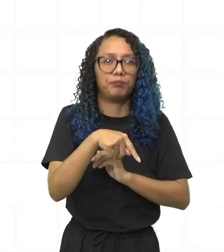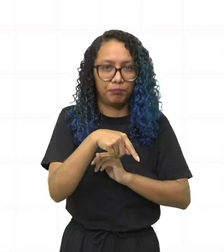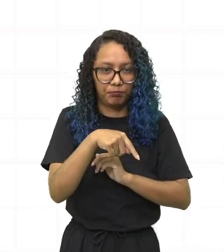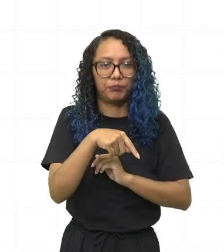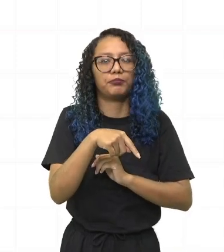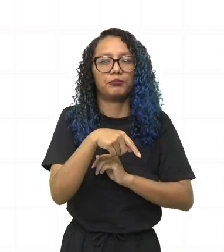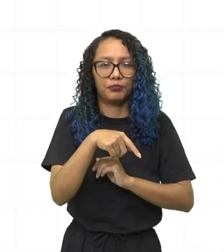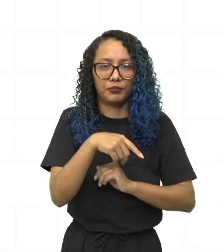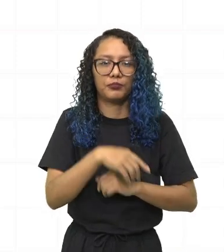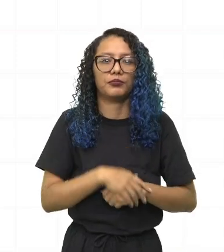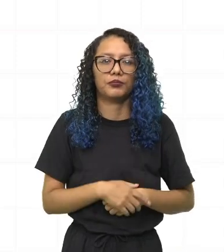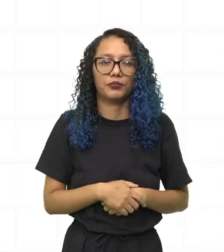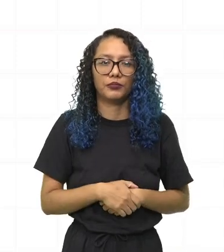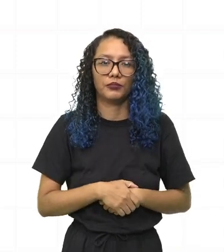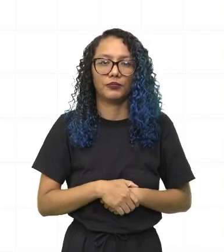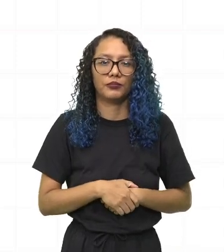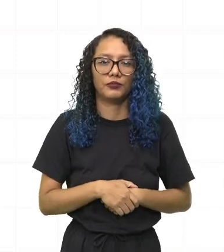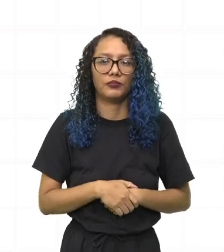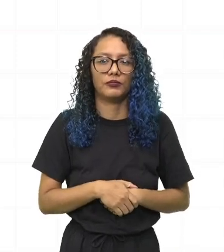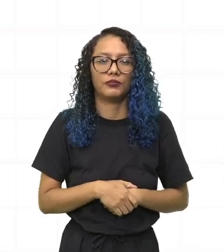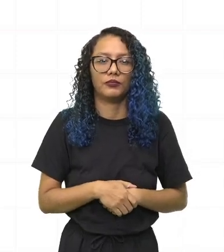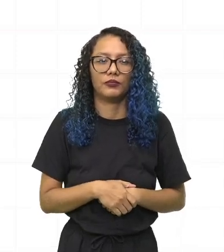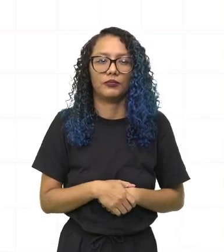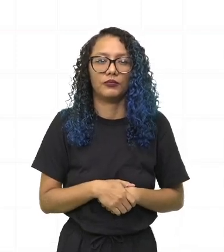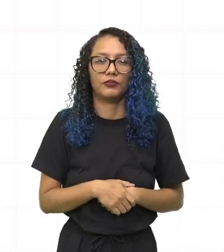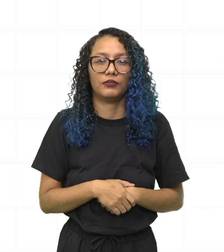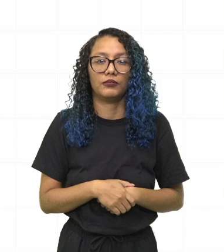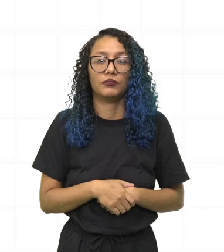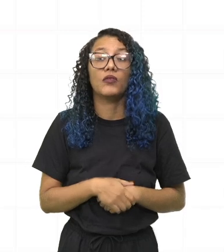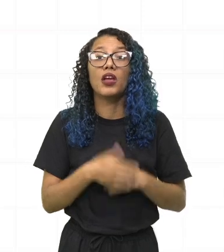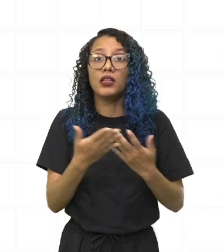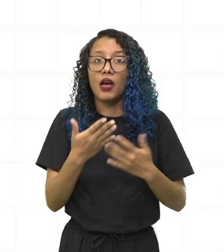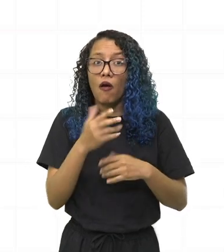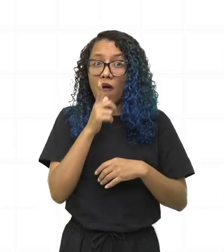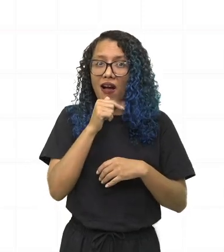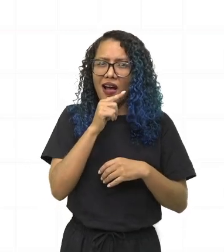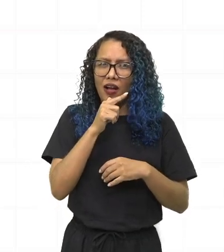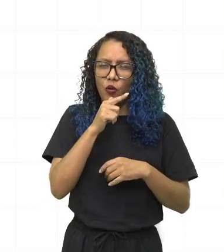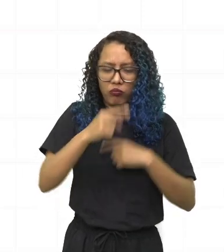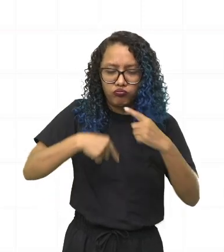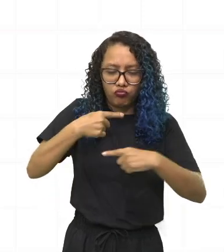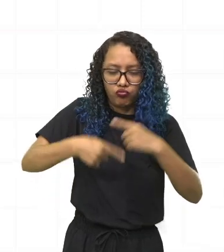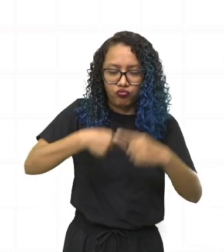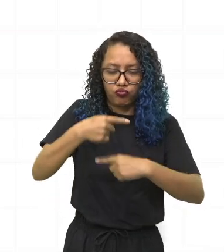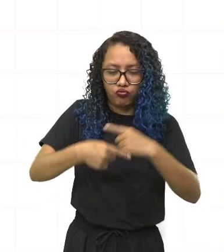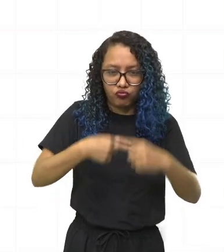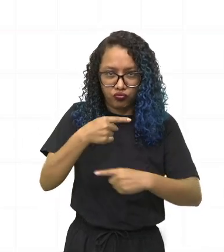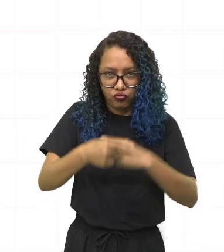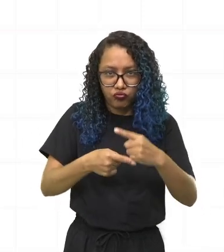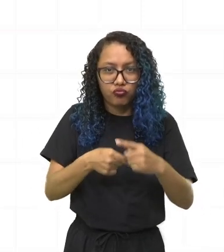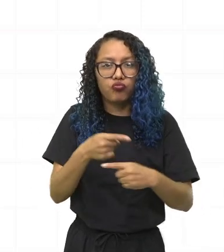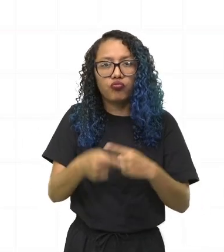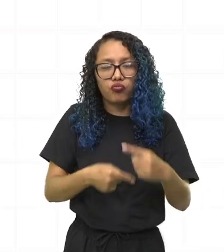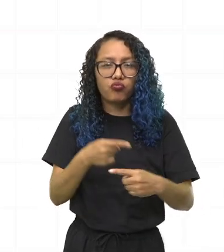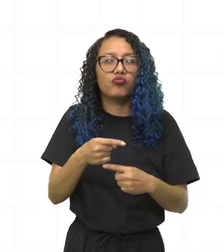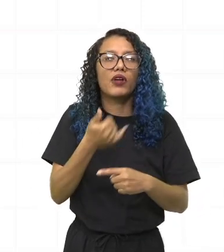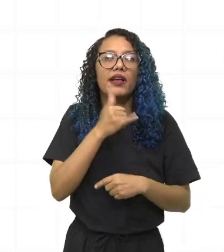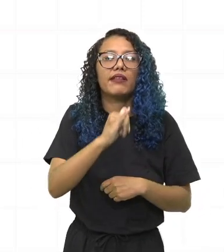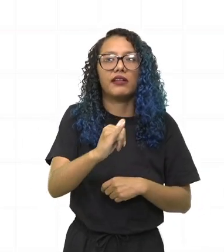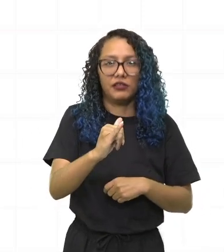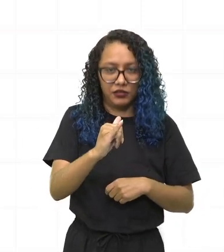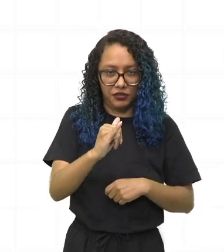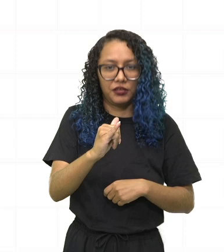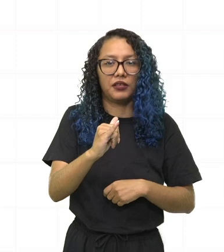vai ser a energia gerada pela água, né, dos rios, né, pelo fluxo da água dos rios. Essa